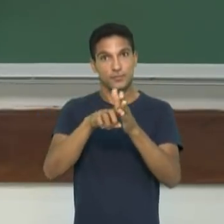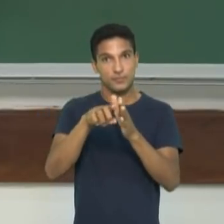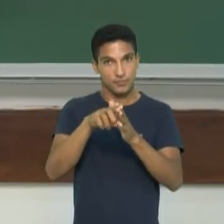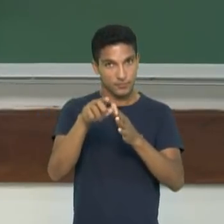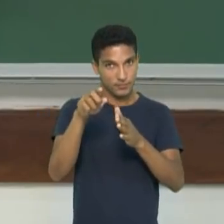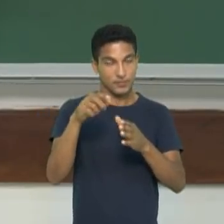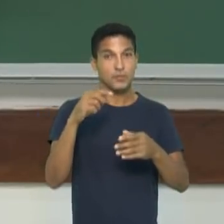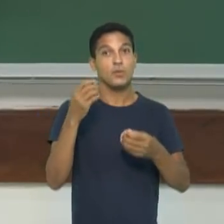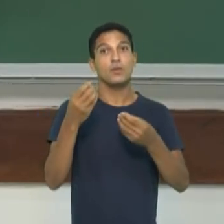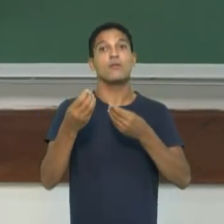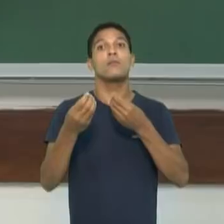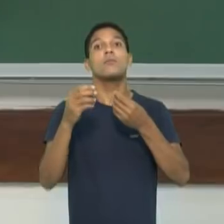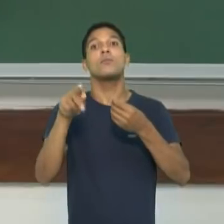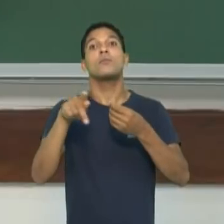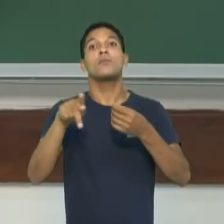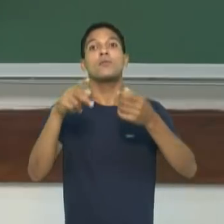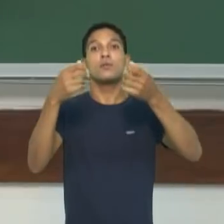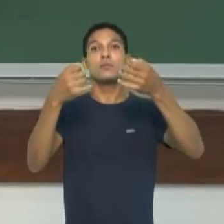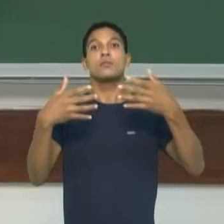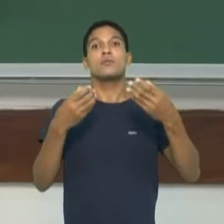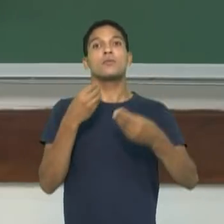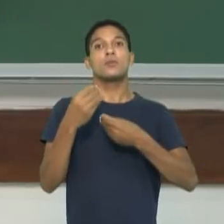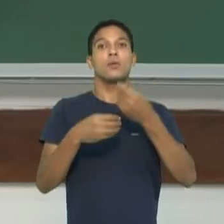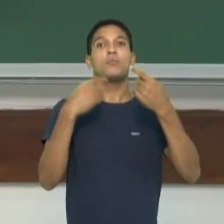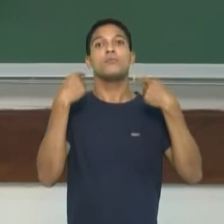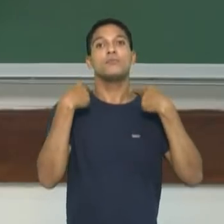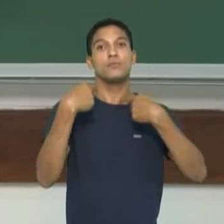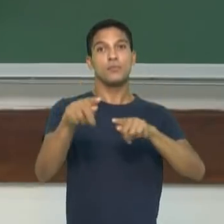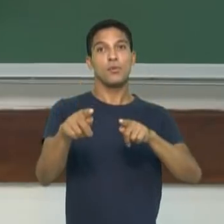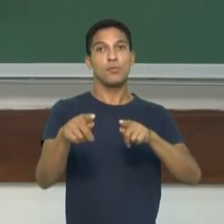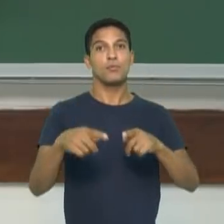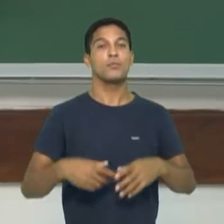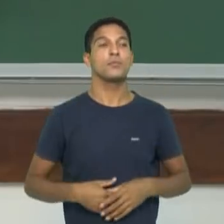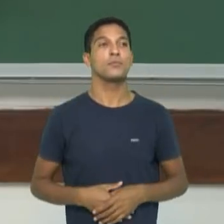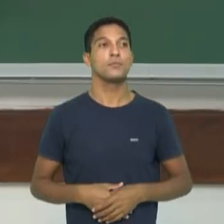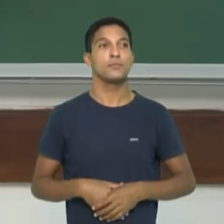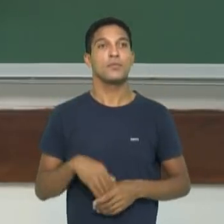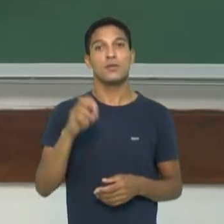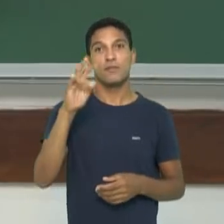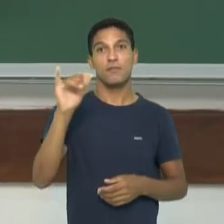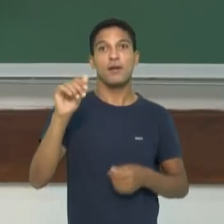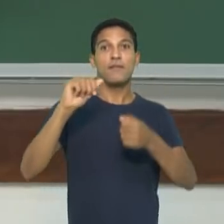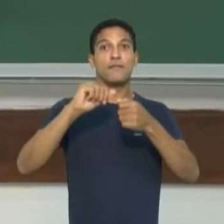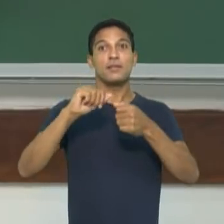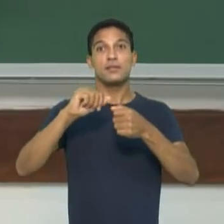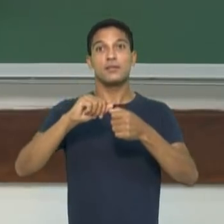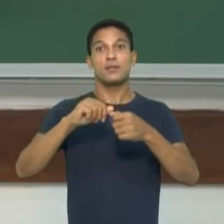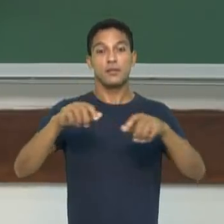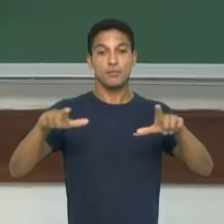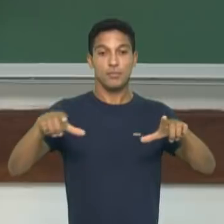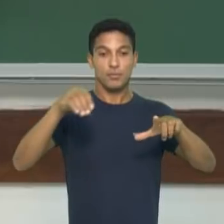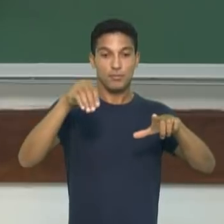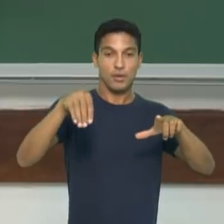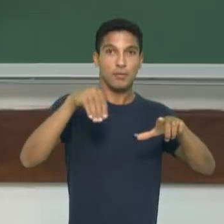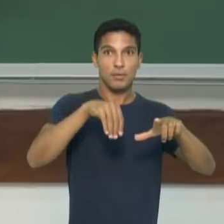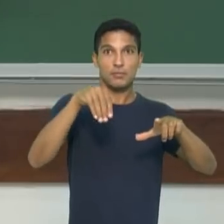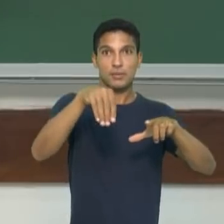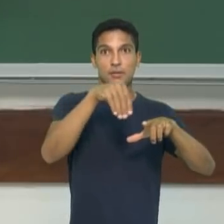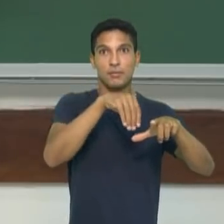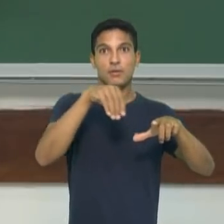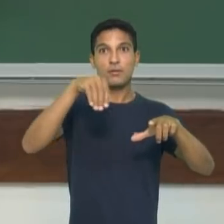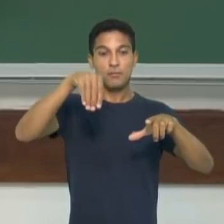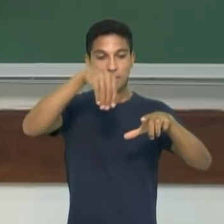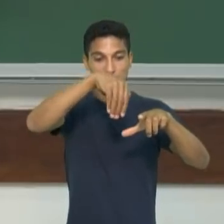vai explicar como vai ser o nosso desafio. Nós vamos fazer uma maquete junto com geografia. É a